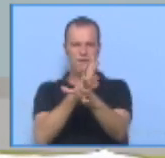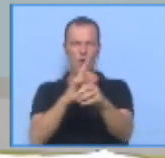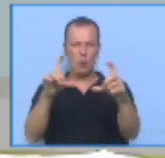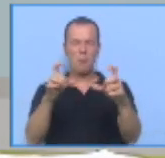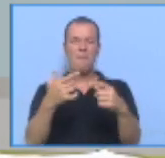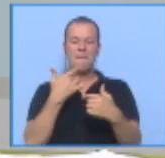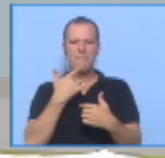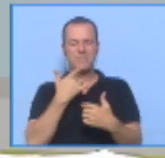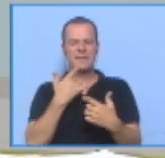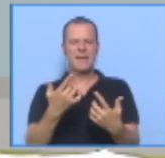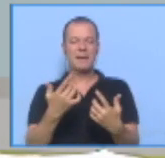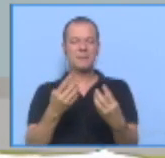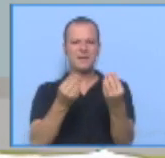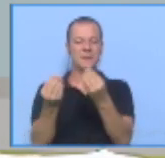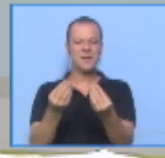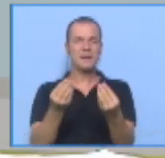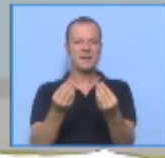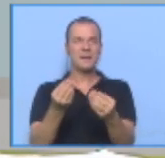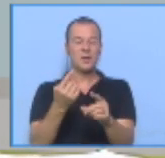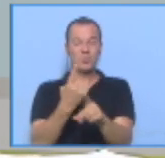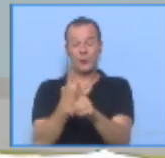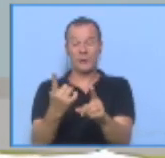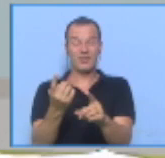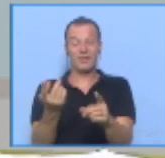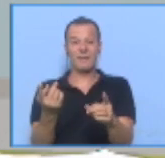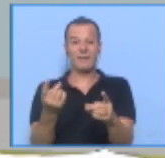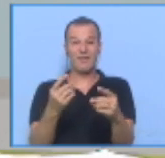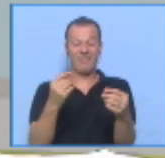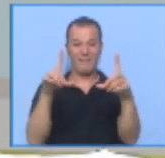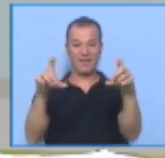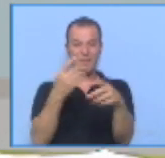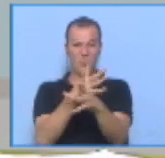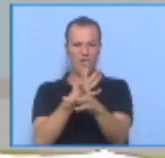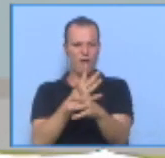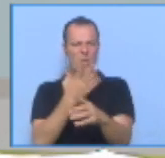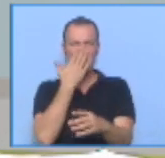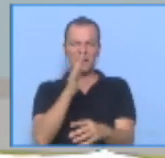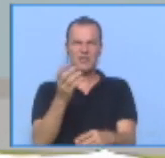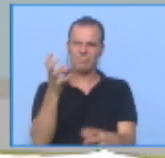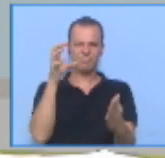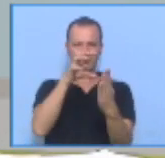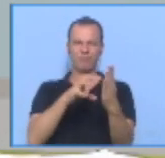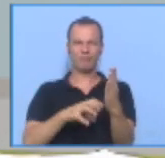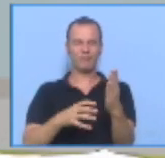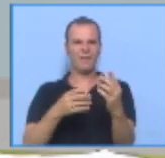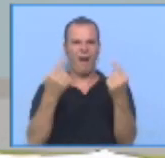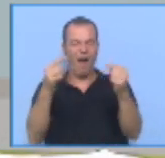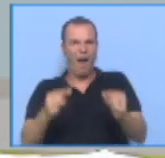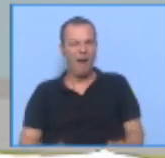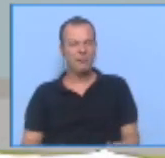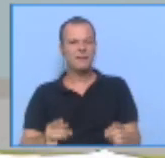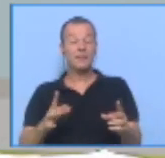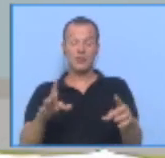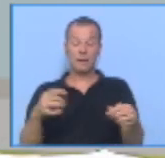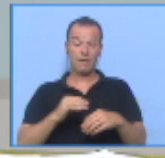perceber, e certamente será essa uma das imagens porque ela preside a todo o texto. Sabemos, e no nosso